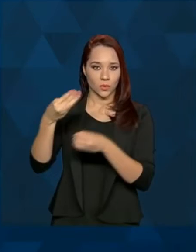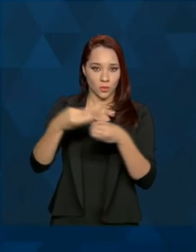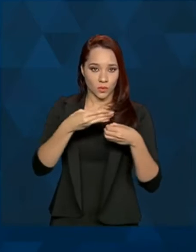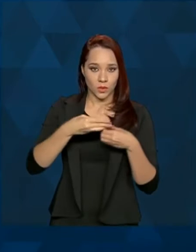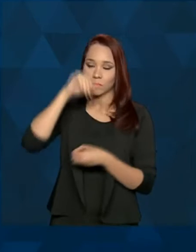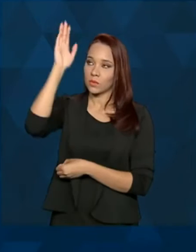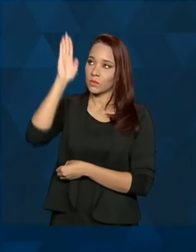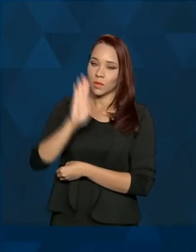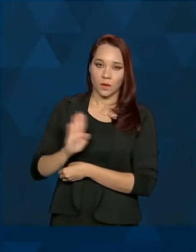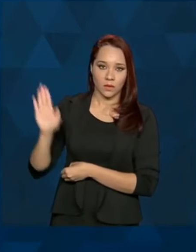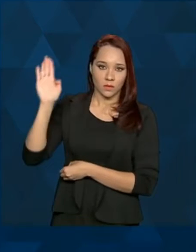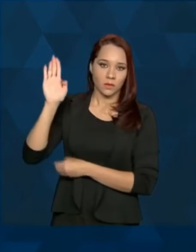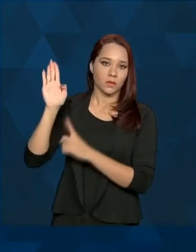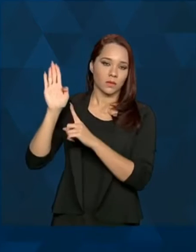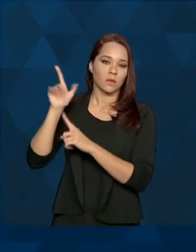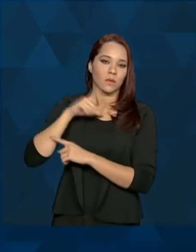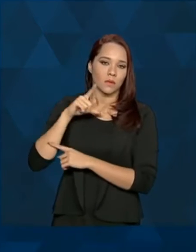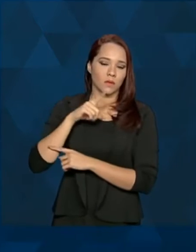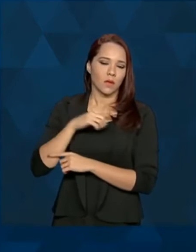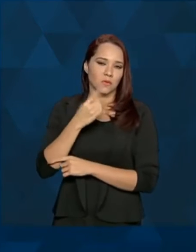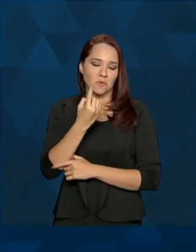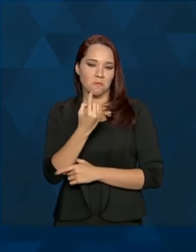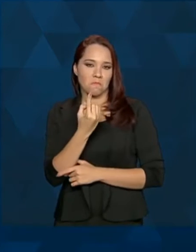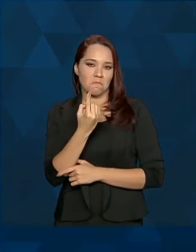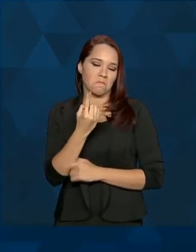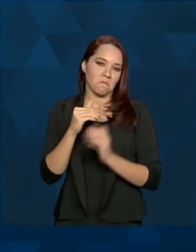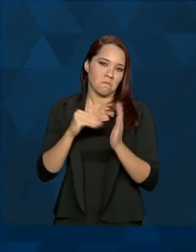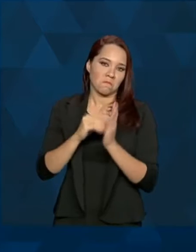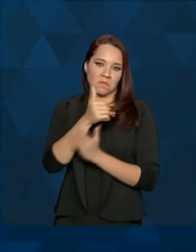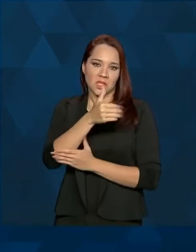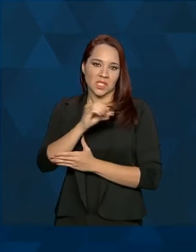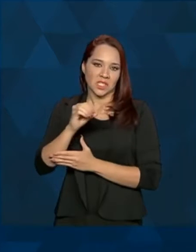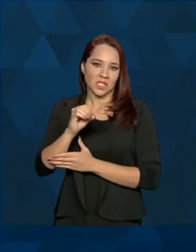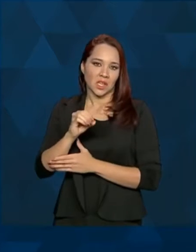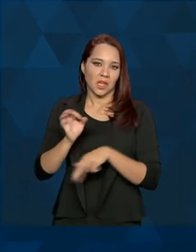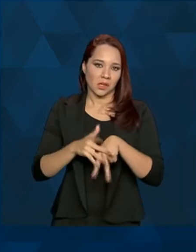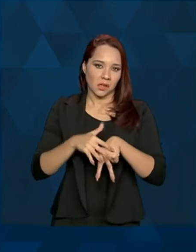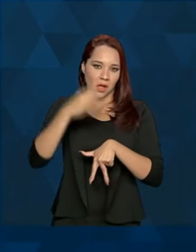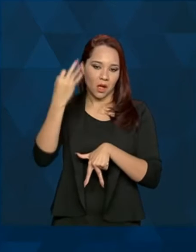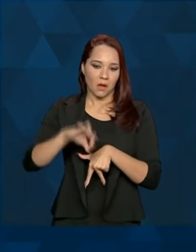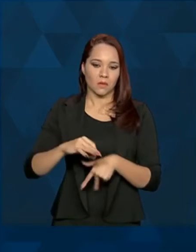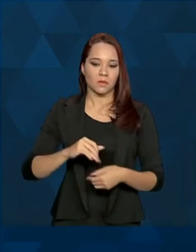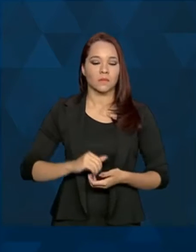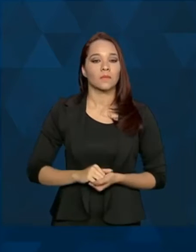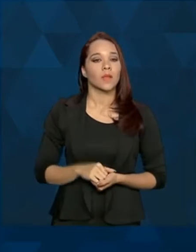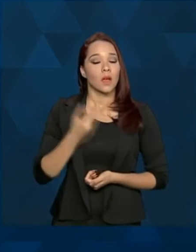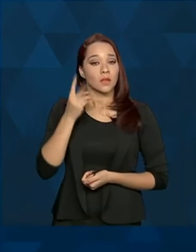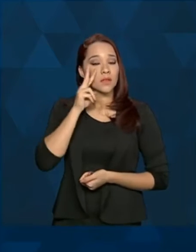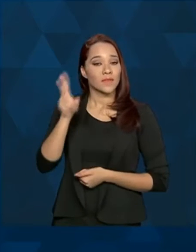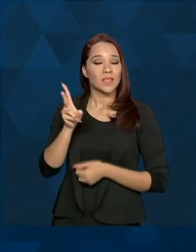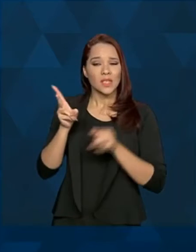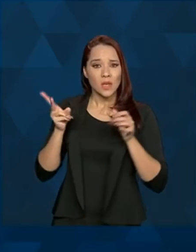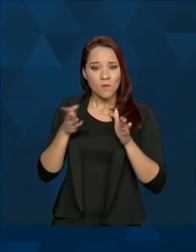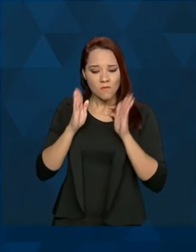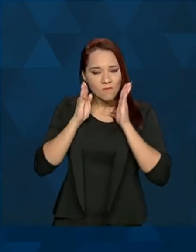país tem de 1 a no máximo 100 casos, né? Onde, na verdade, você verifica que a concentração